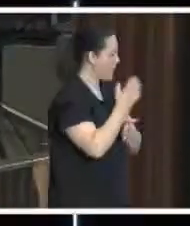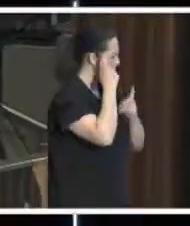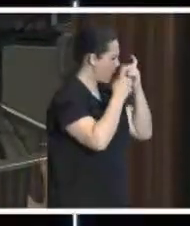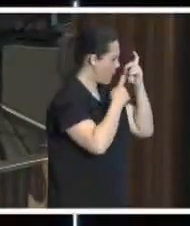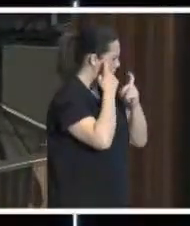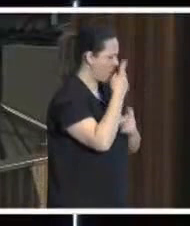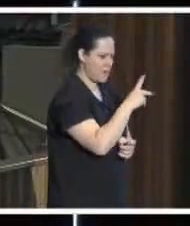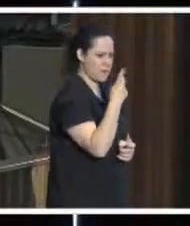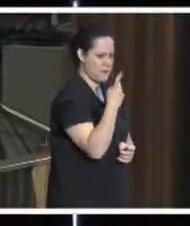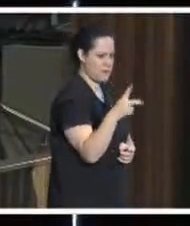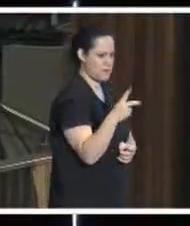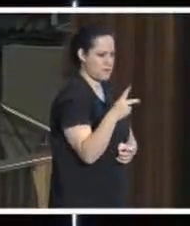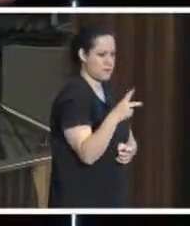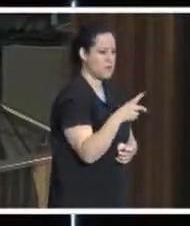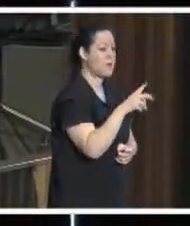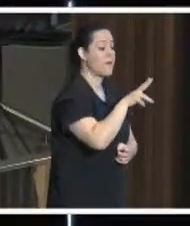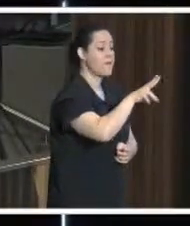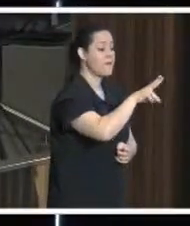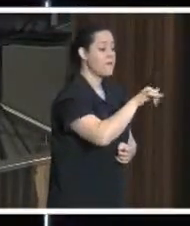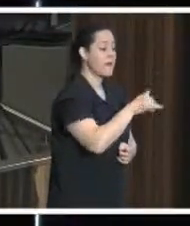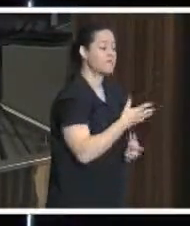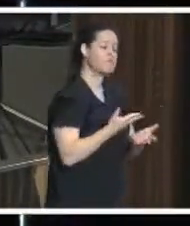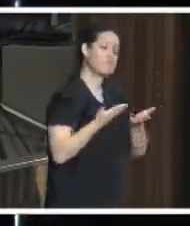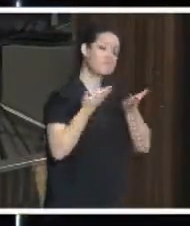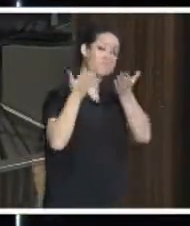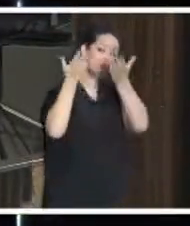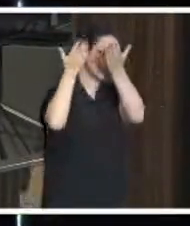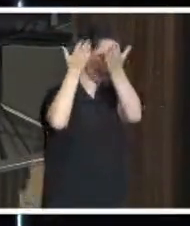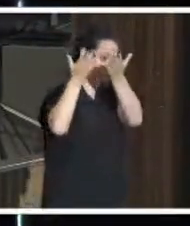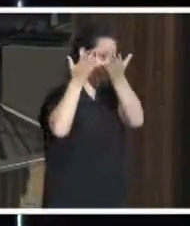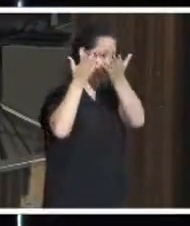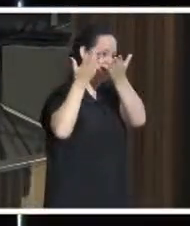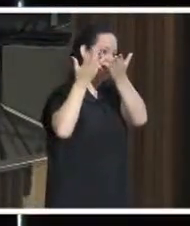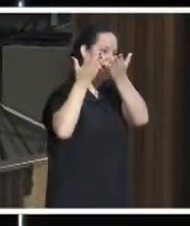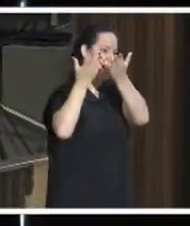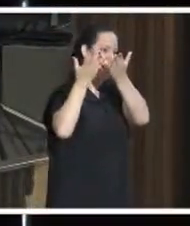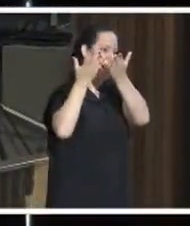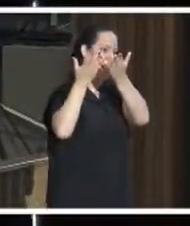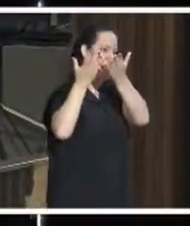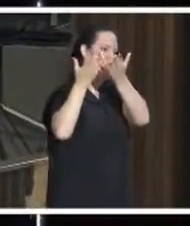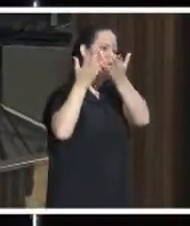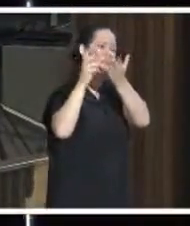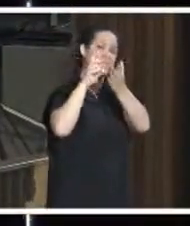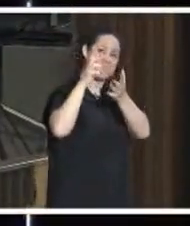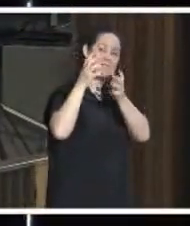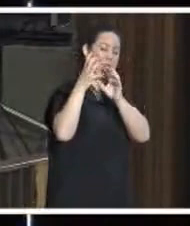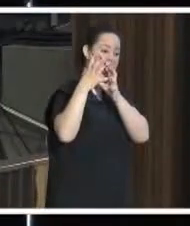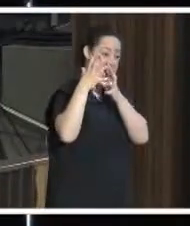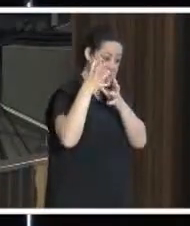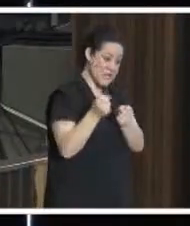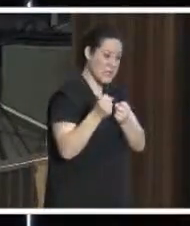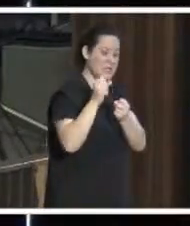preocupando, você vai deixar os meus pés e vem comigo, porque eu vou te guiar.